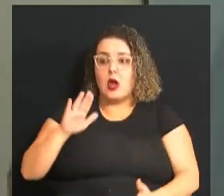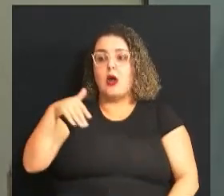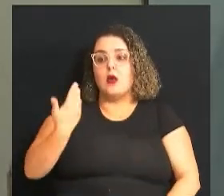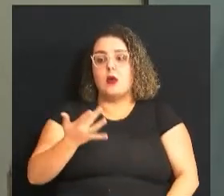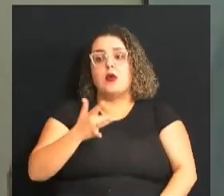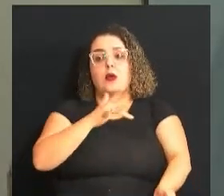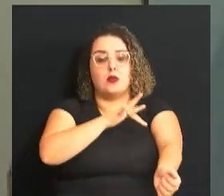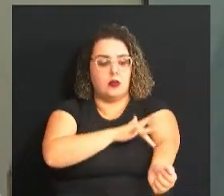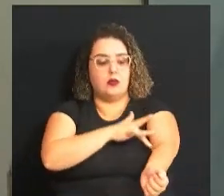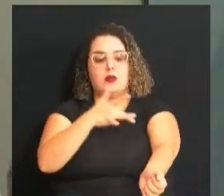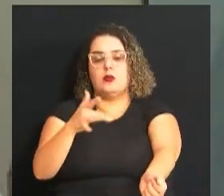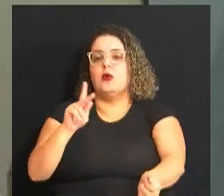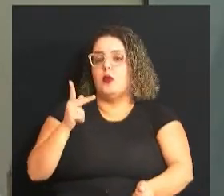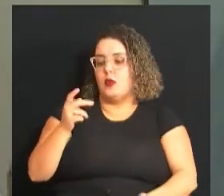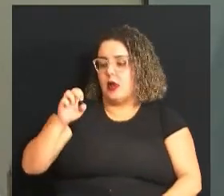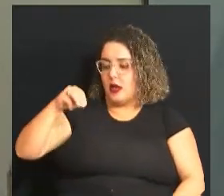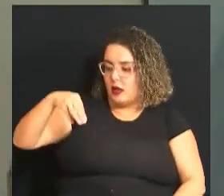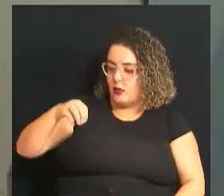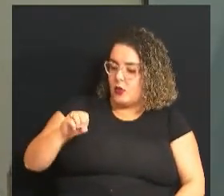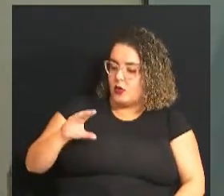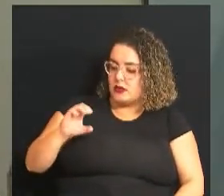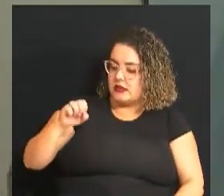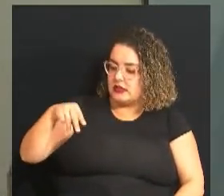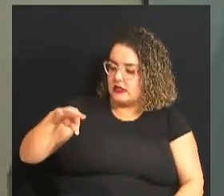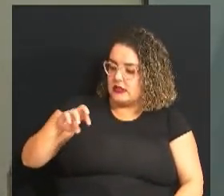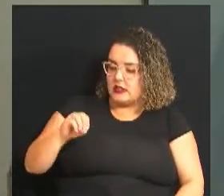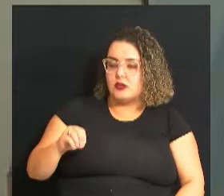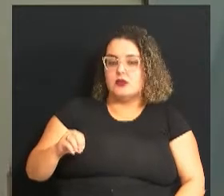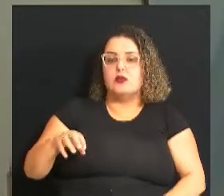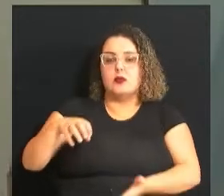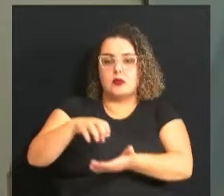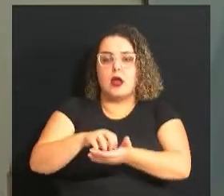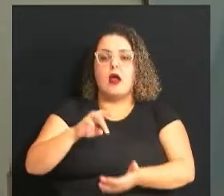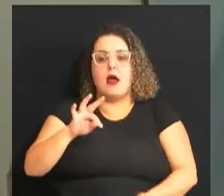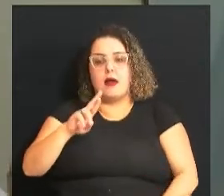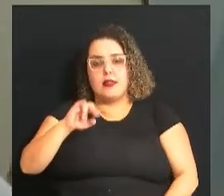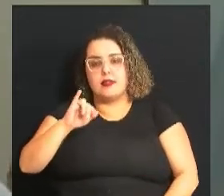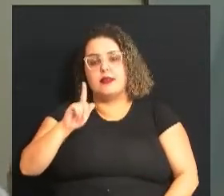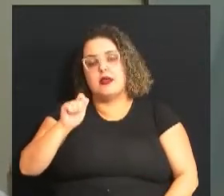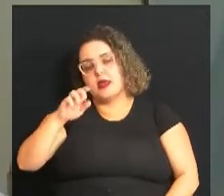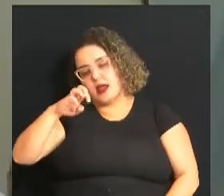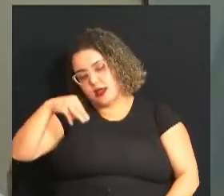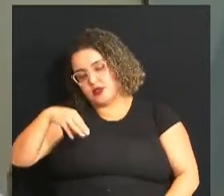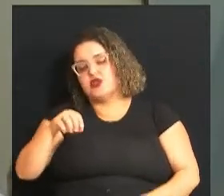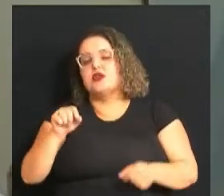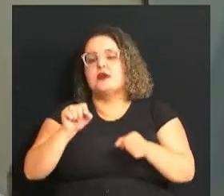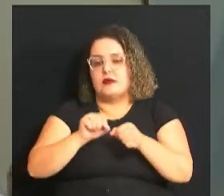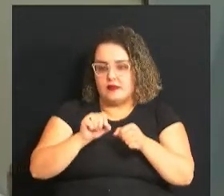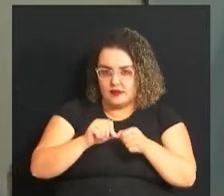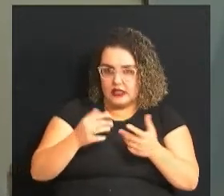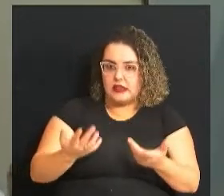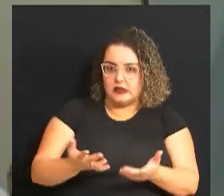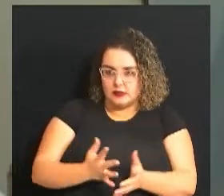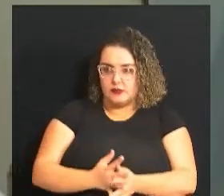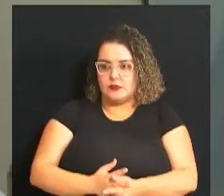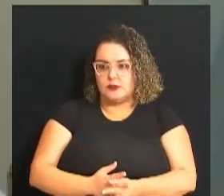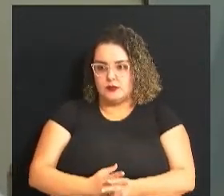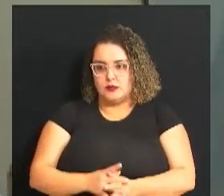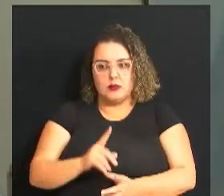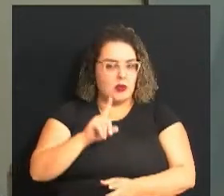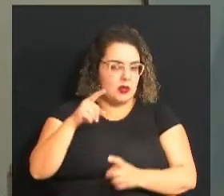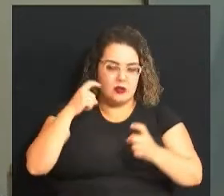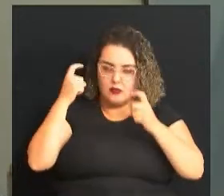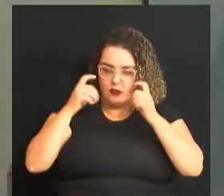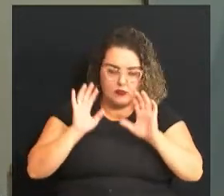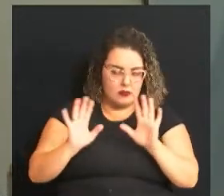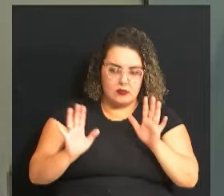a um hemocentro fazer a doação, a triagem ela é feita. Então, não se preocupe em relação